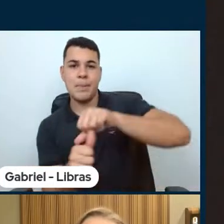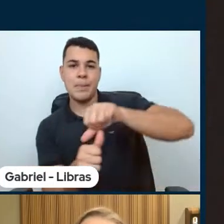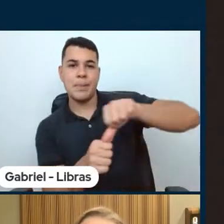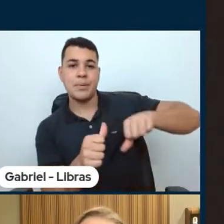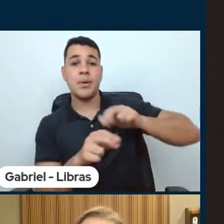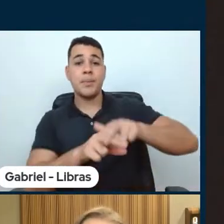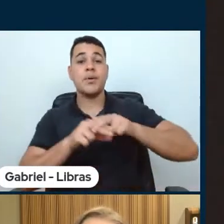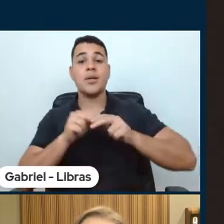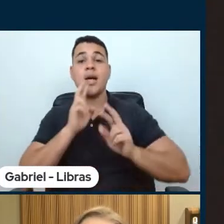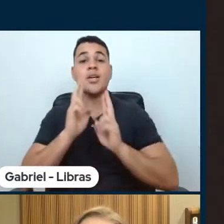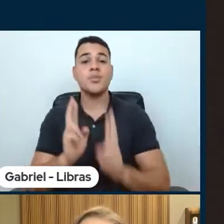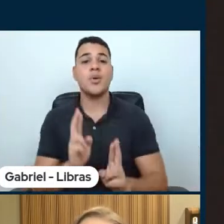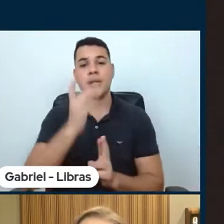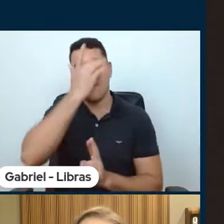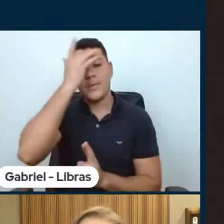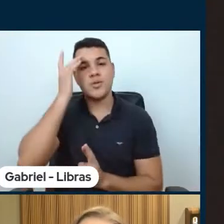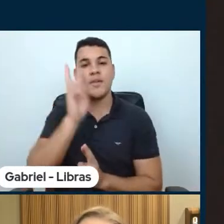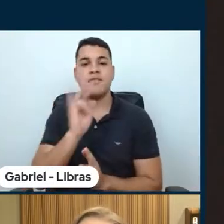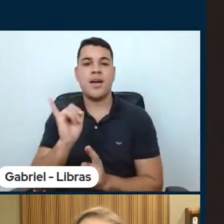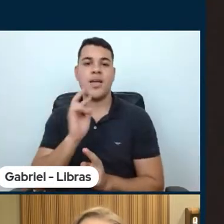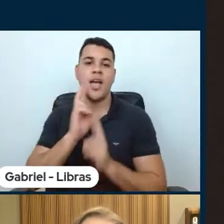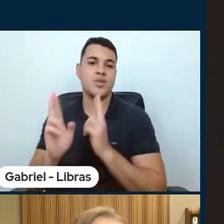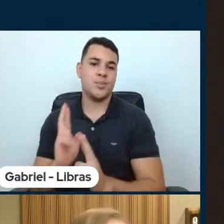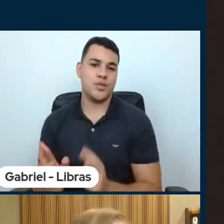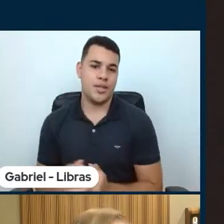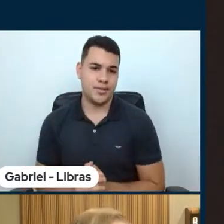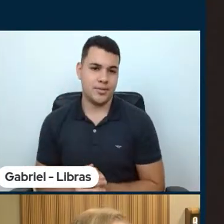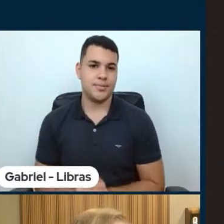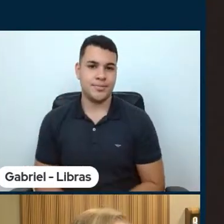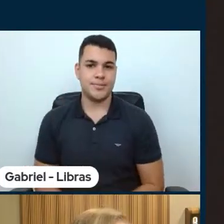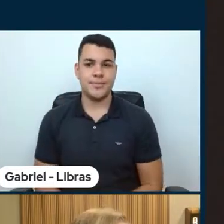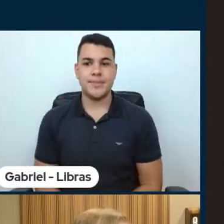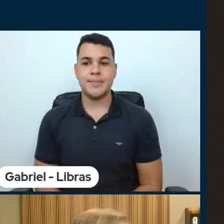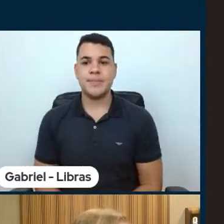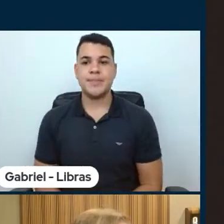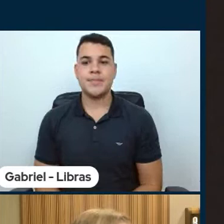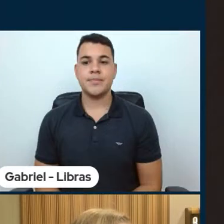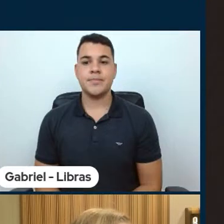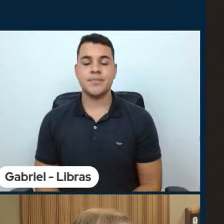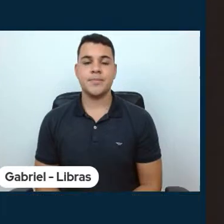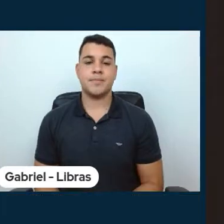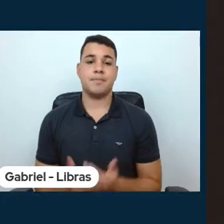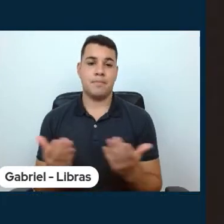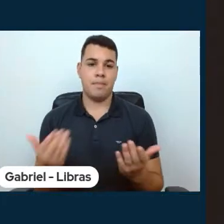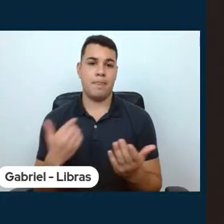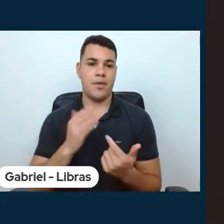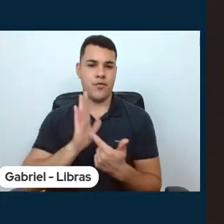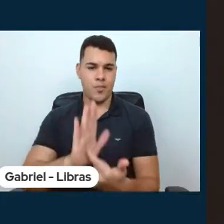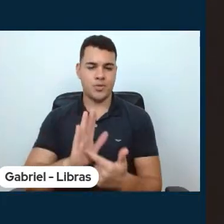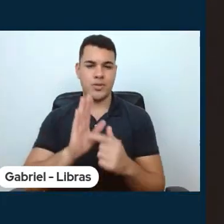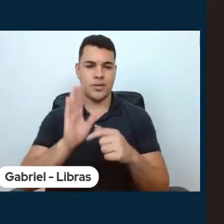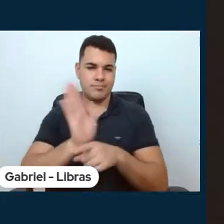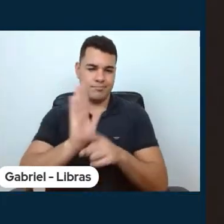oferece para a máquina tá então eu vou mostrar o trailer para vocês